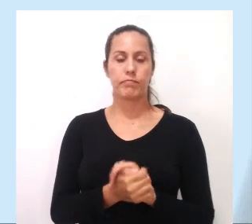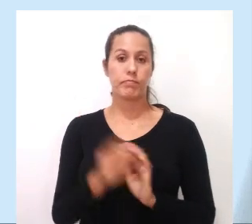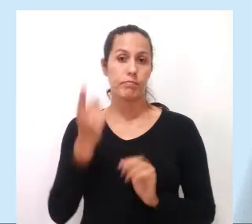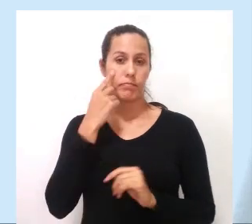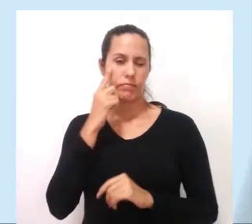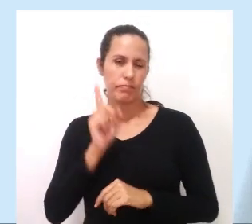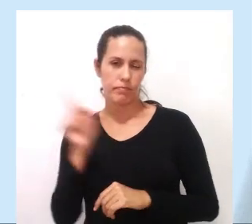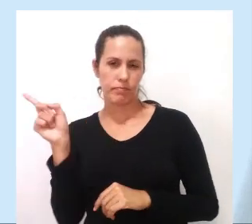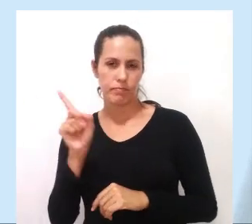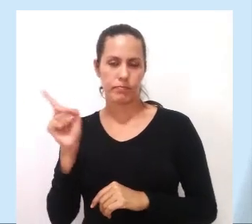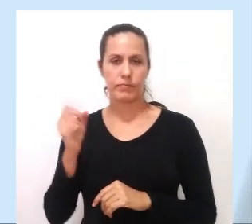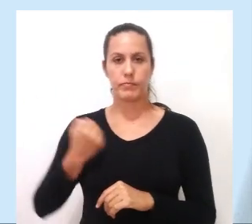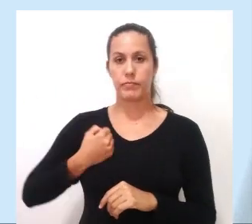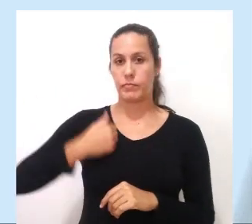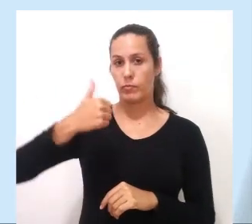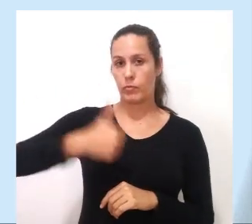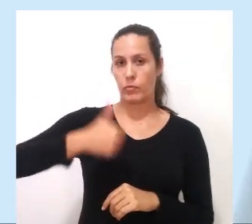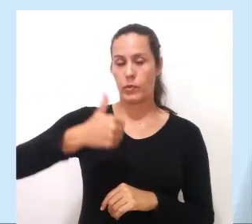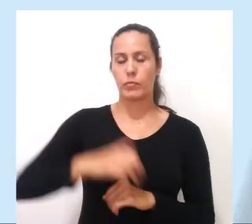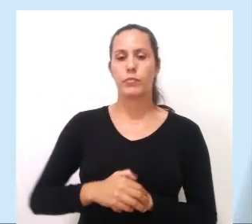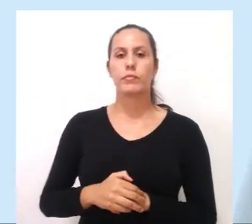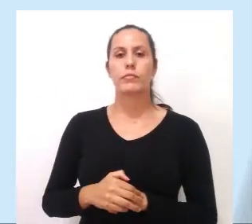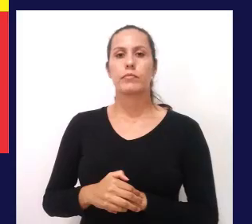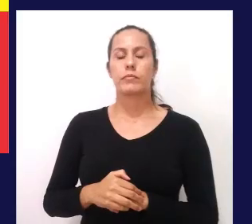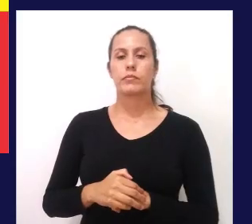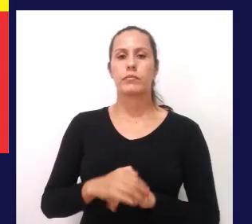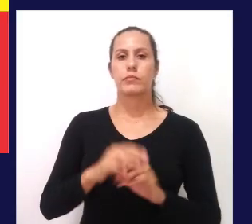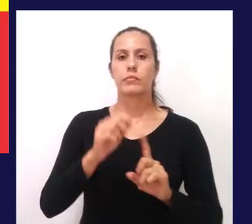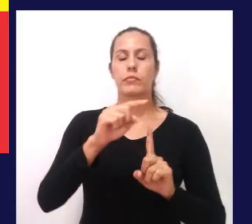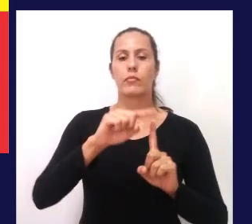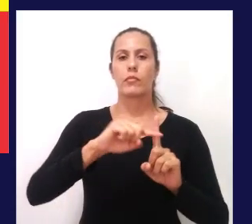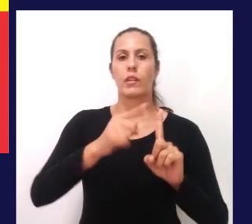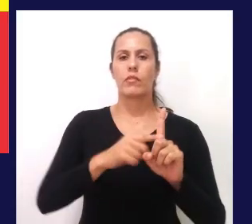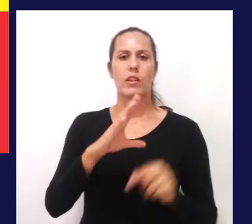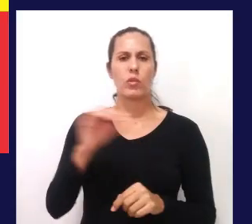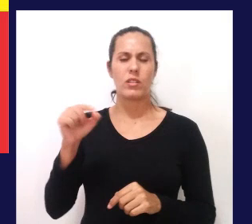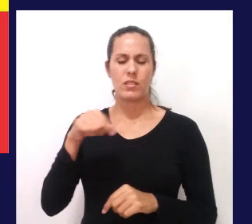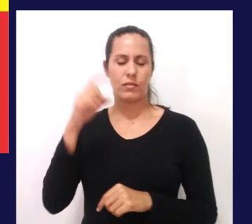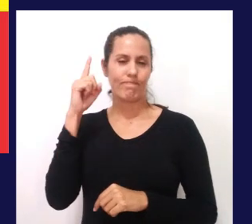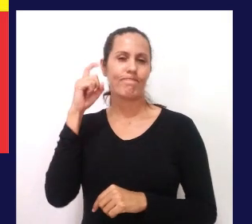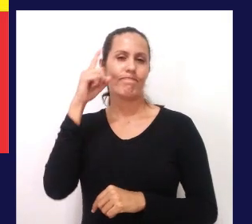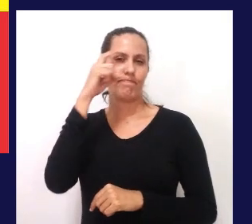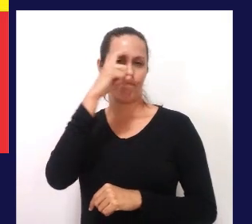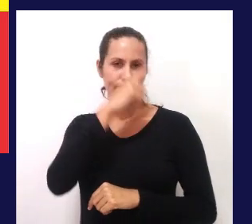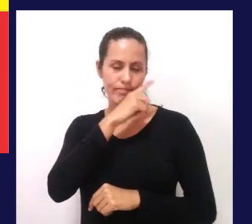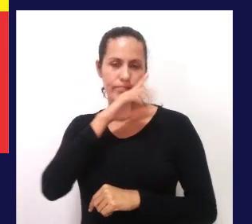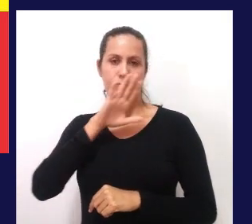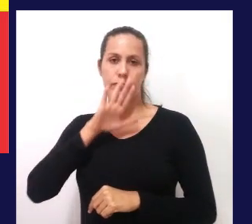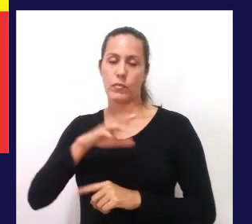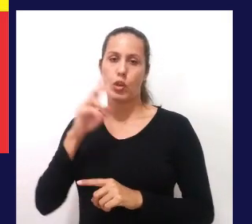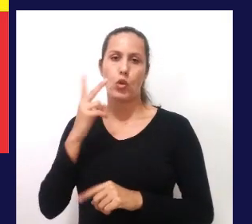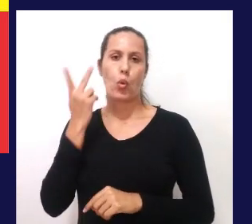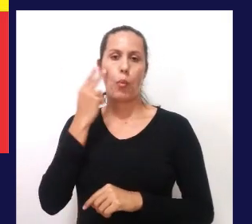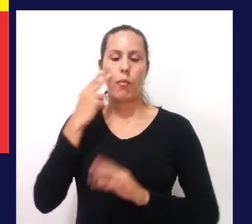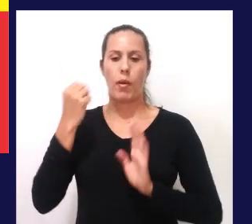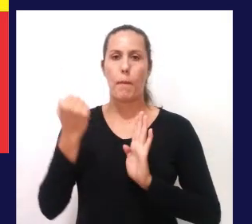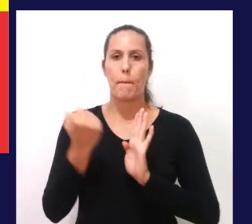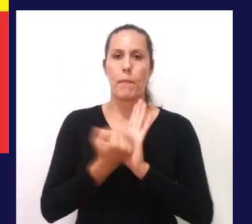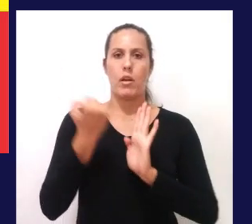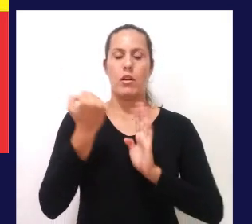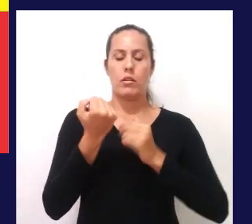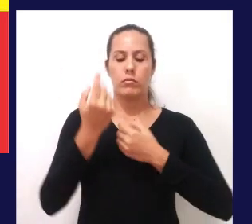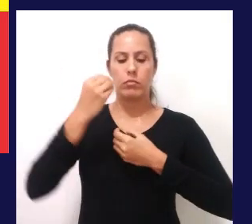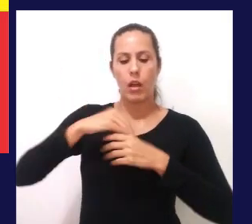conteúdo. Observe aí na telinha a primeira questão. A gravidez na adolescência não é um processo fácil,